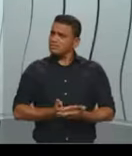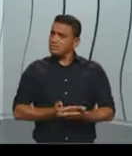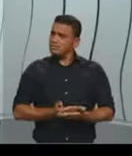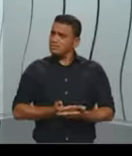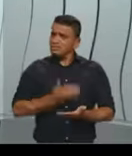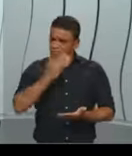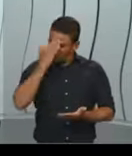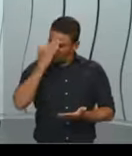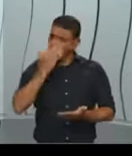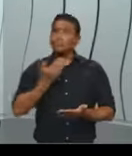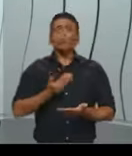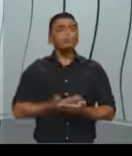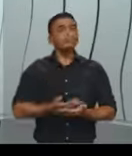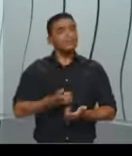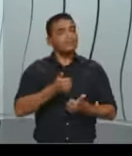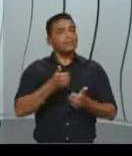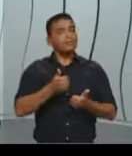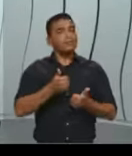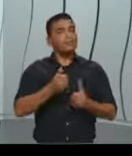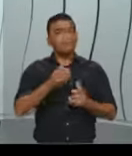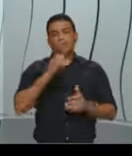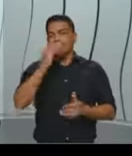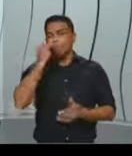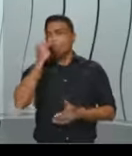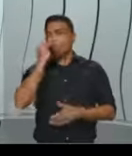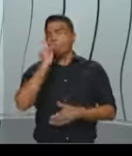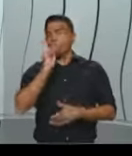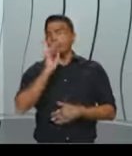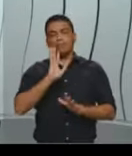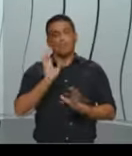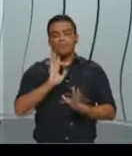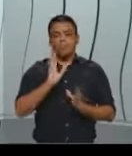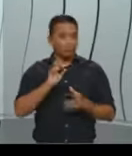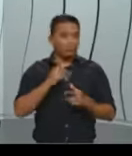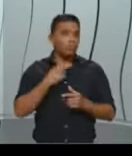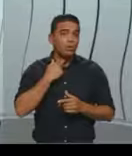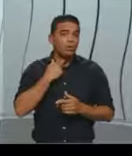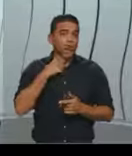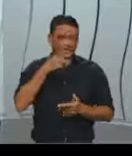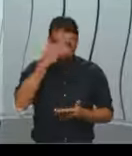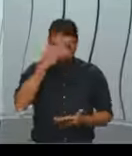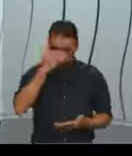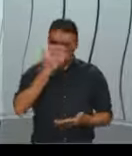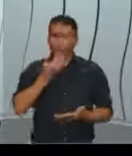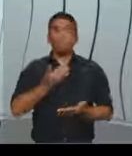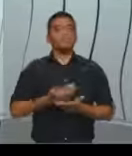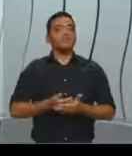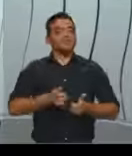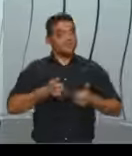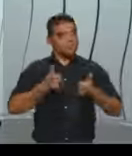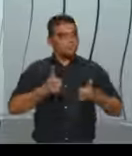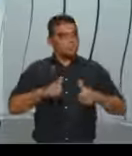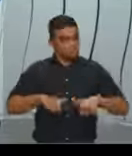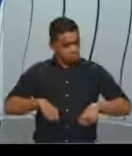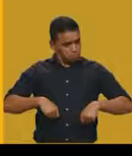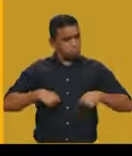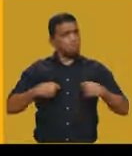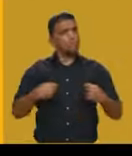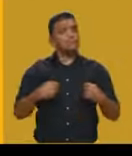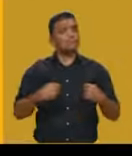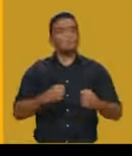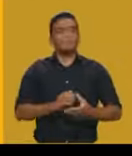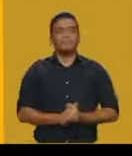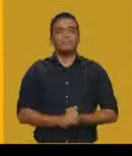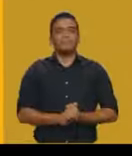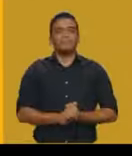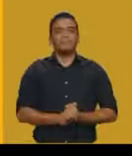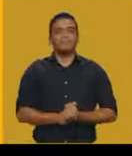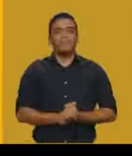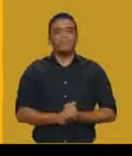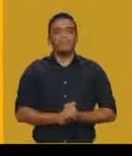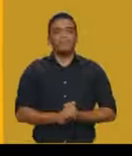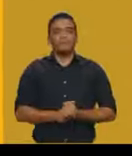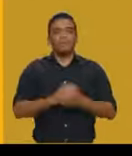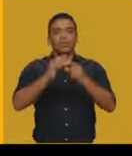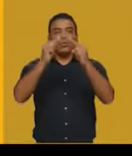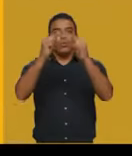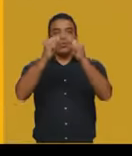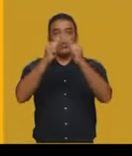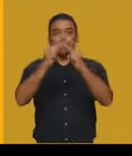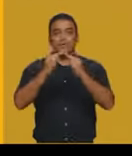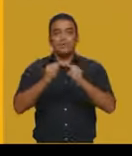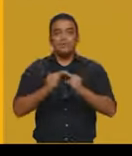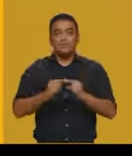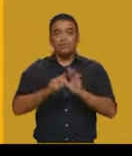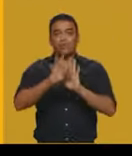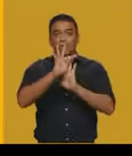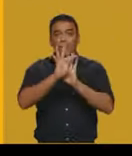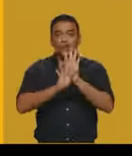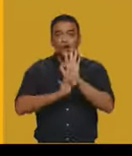não é o problema é a arrogância, tá? Então, seja confiante, beleza? Olha só, uma combinação aqui, a